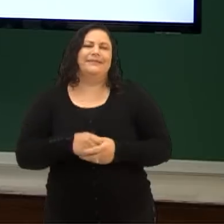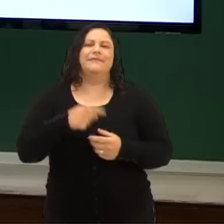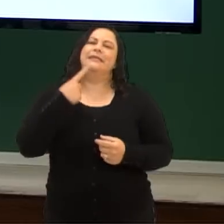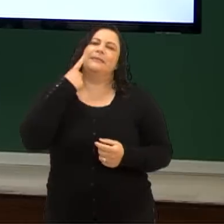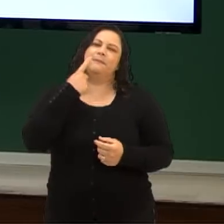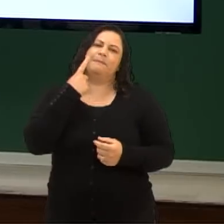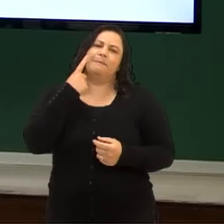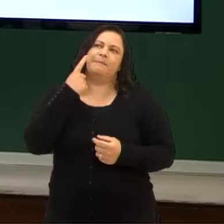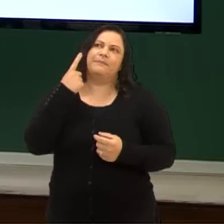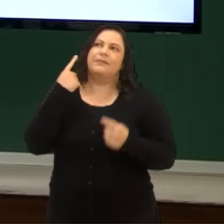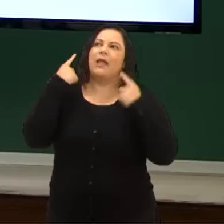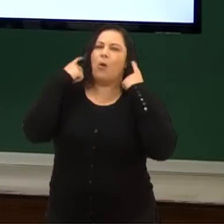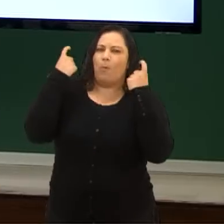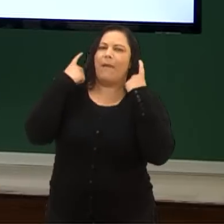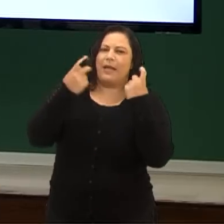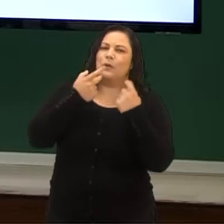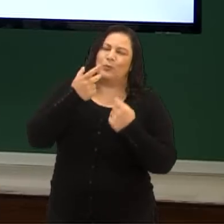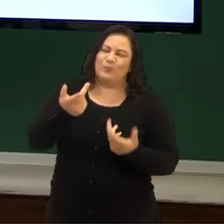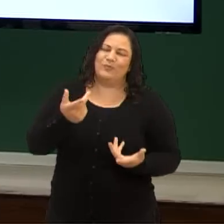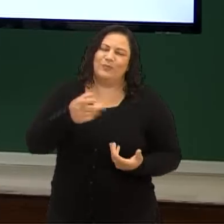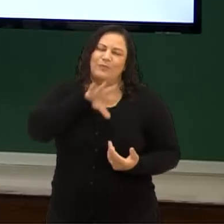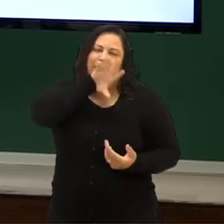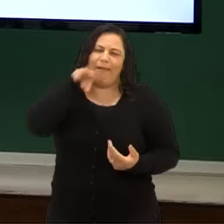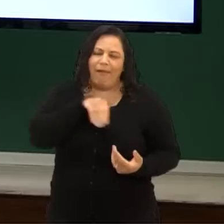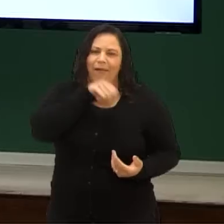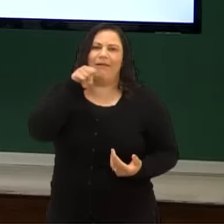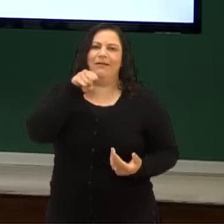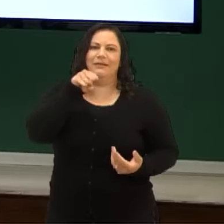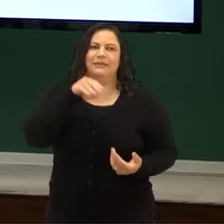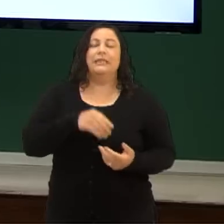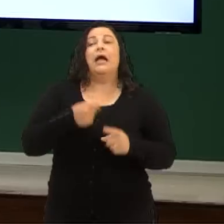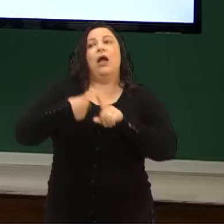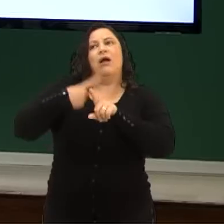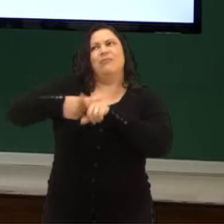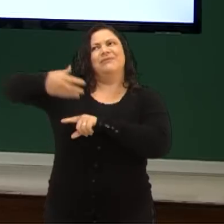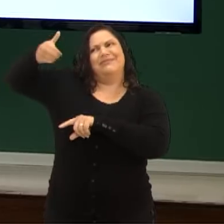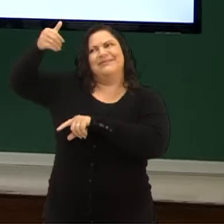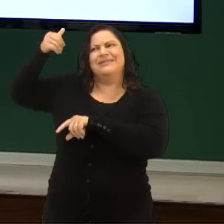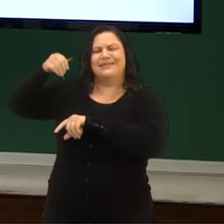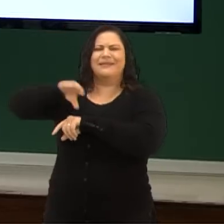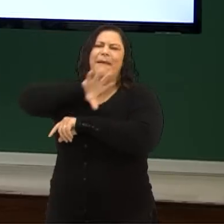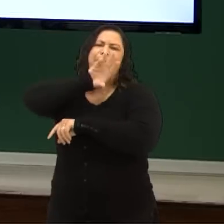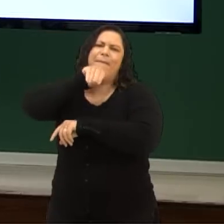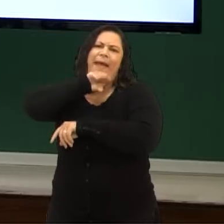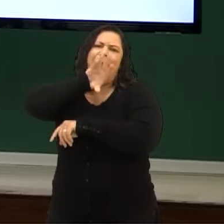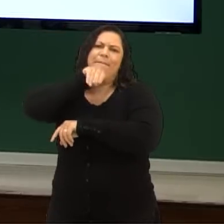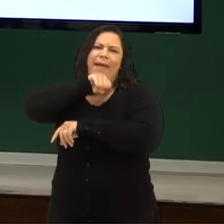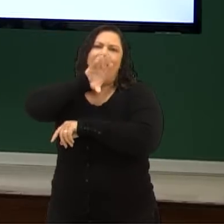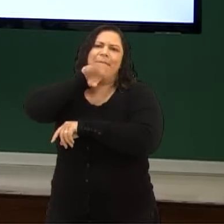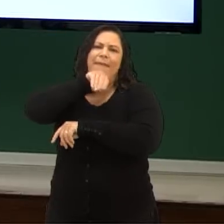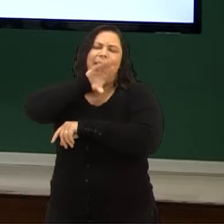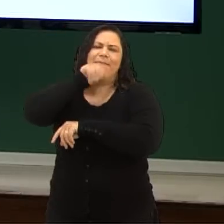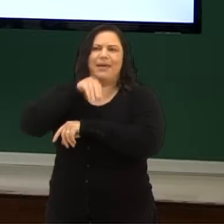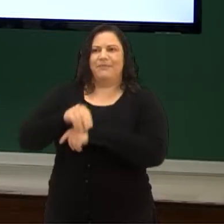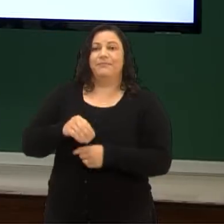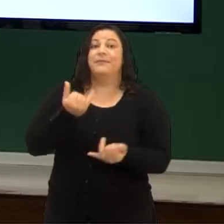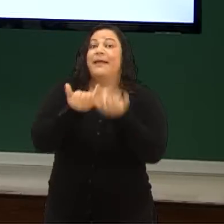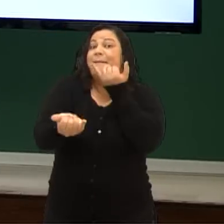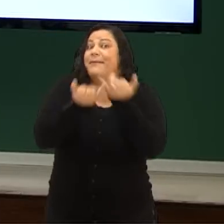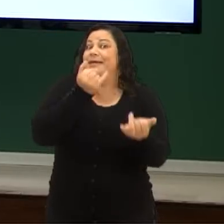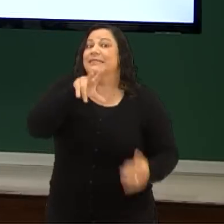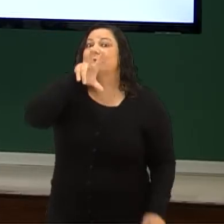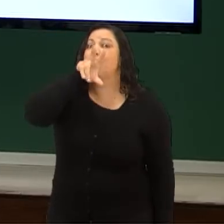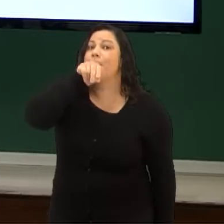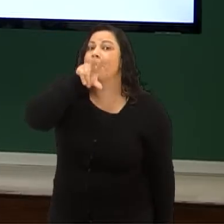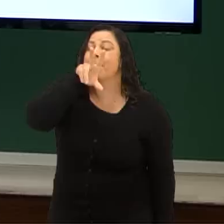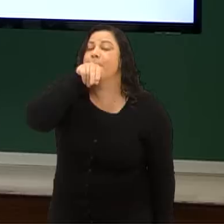né? Antigamente, pausa. Antigamente, num programa, parecia um patinho cantando se a pessoa cantava mal. Eu fiz para lembrar desse